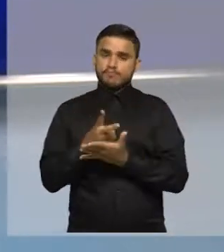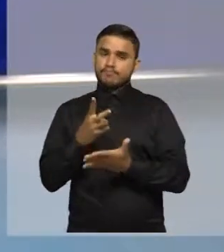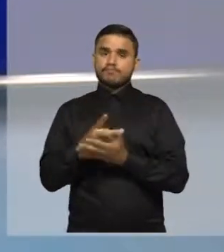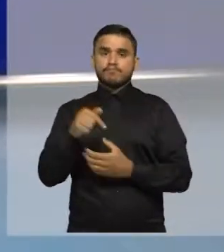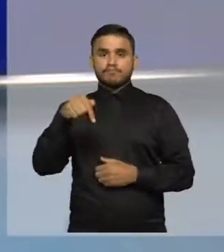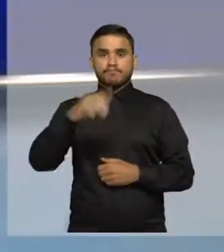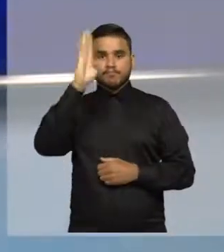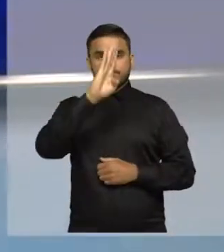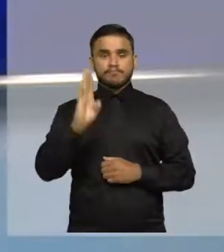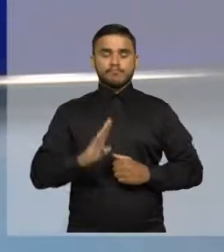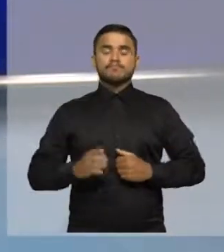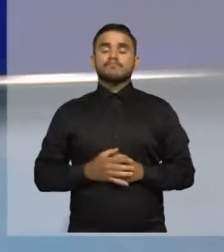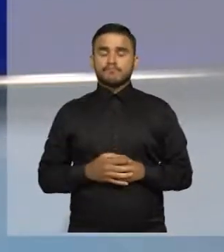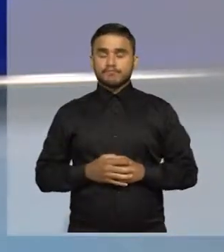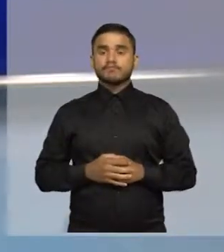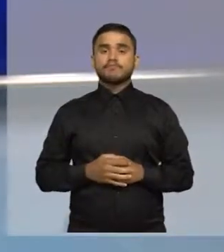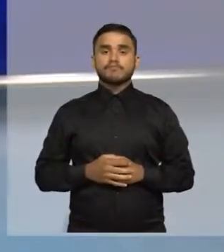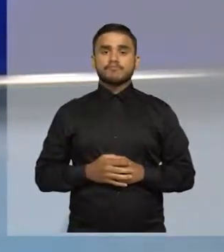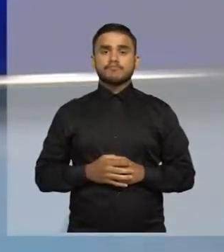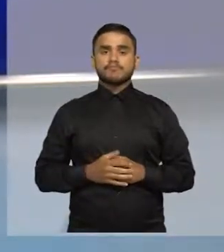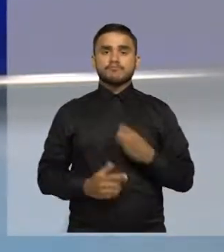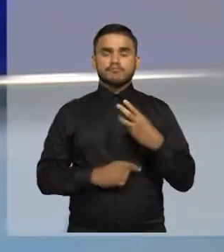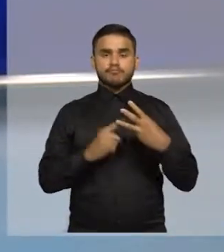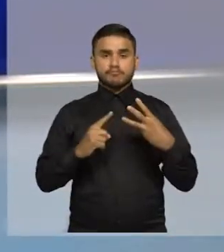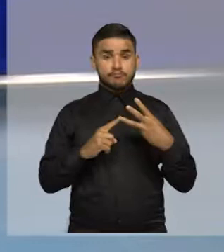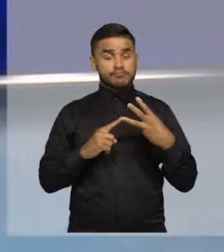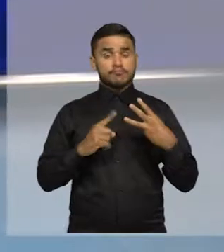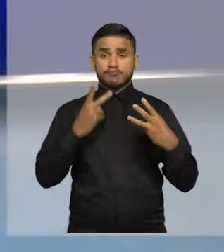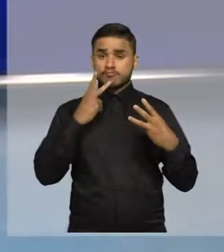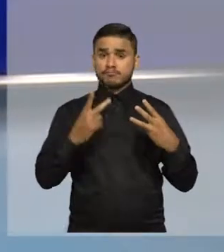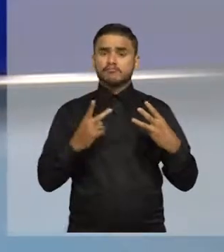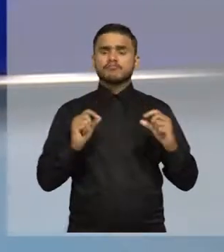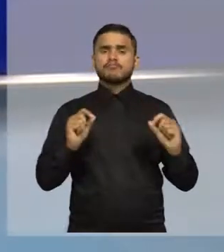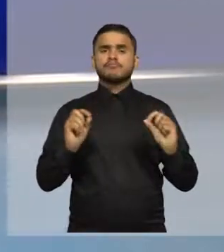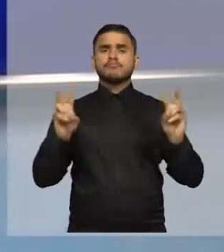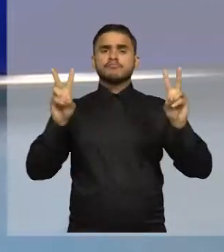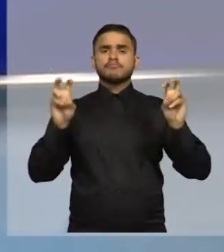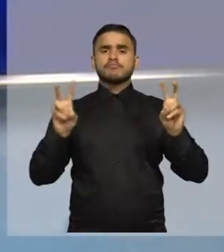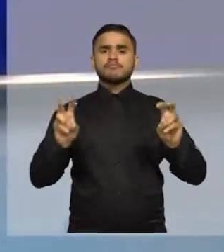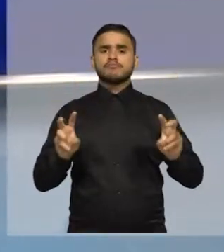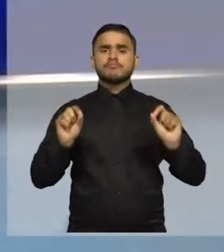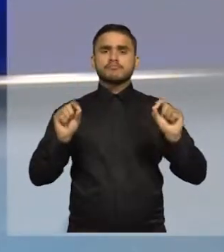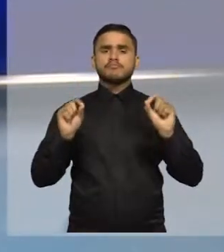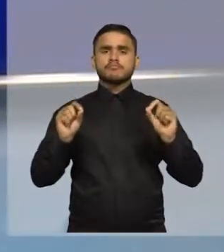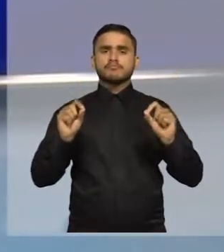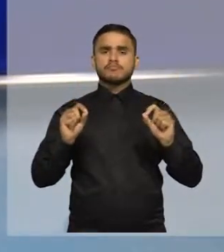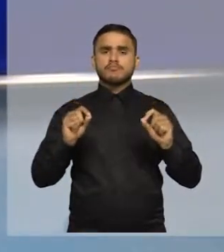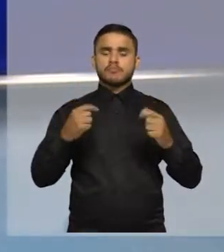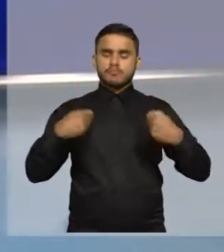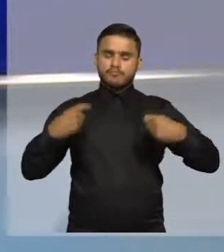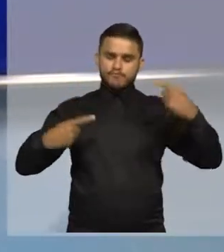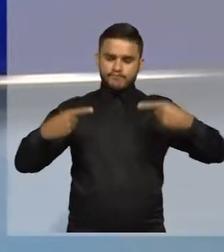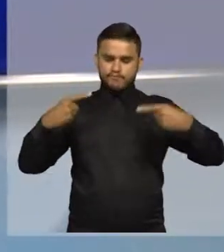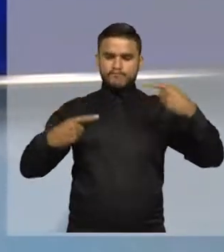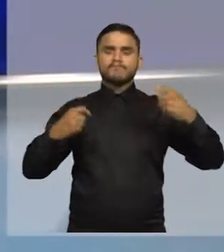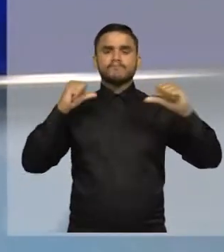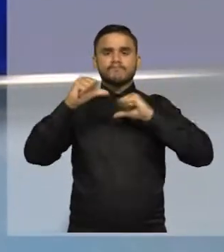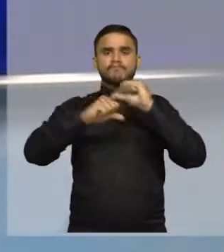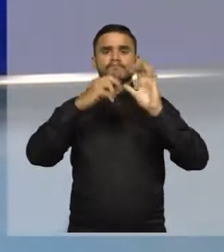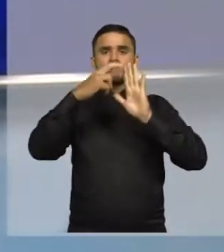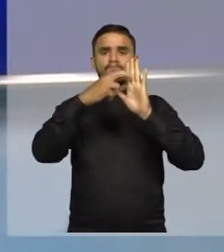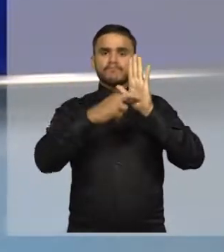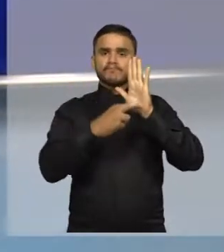parcos recursos da nação. E também as reformulações da reforma